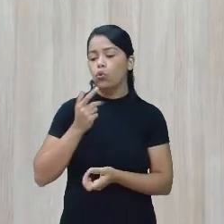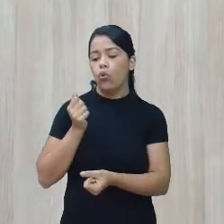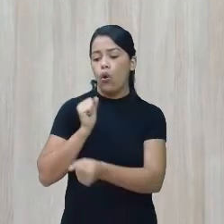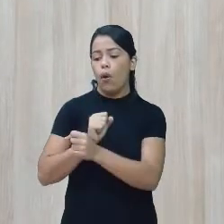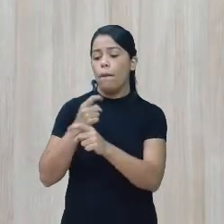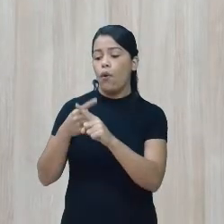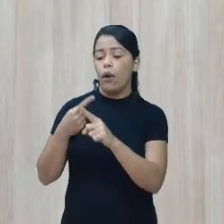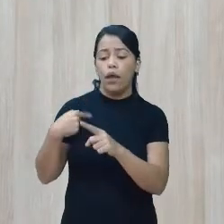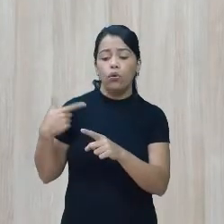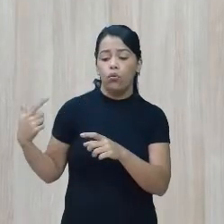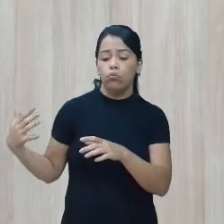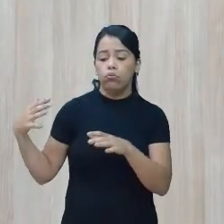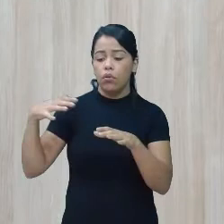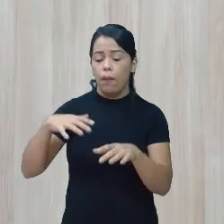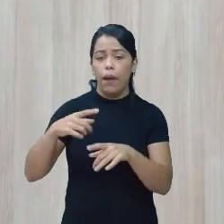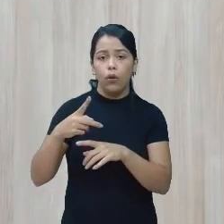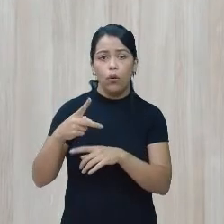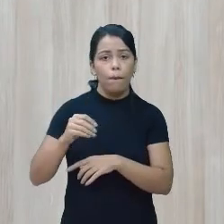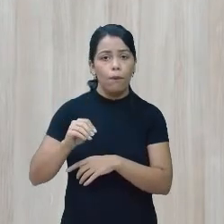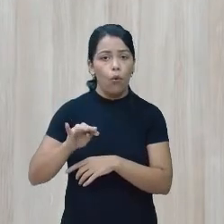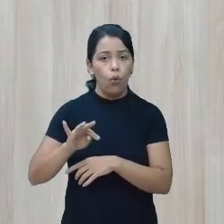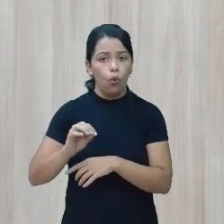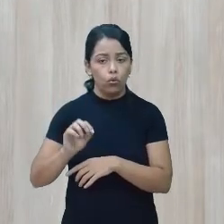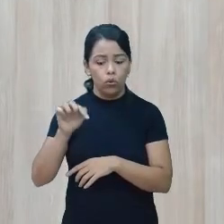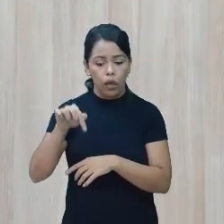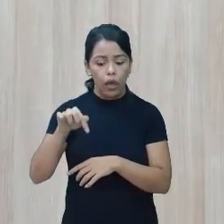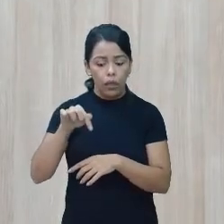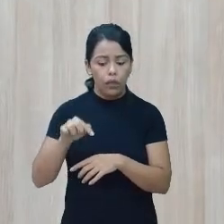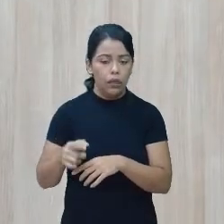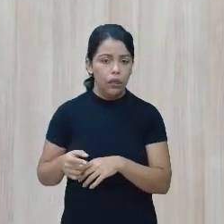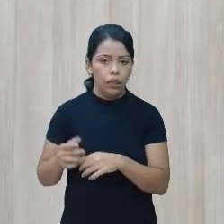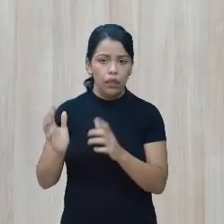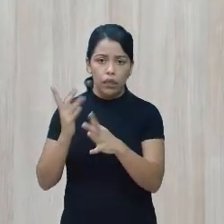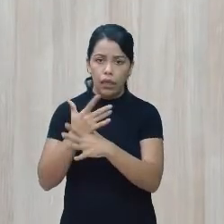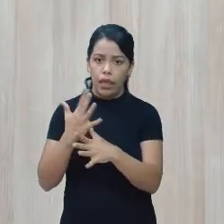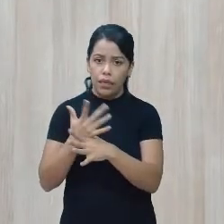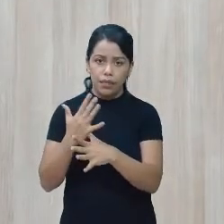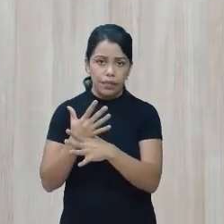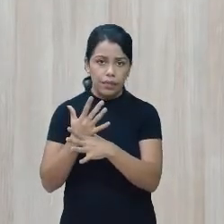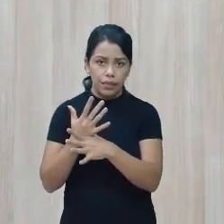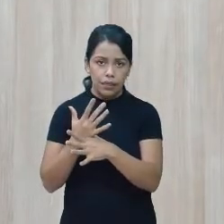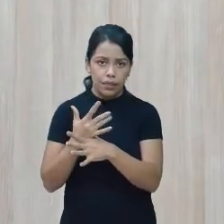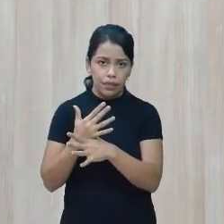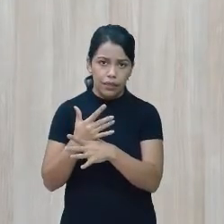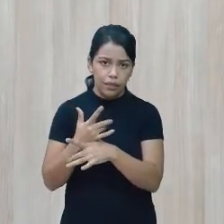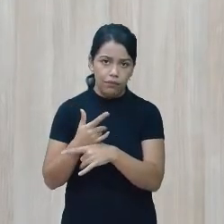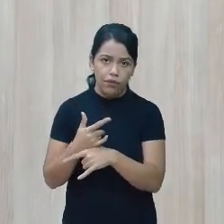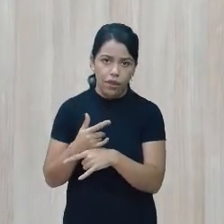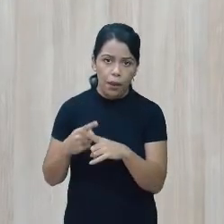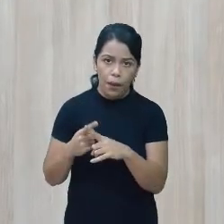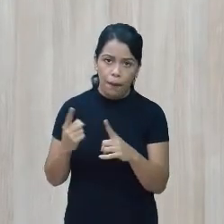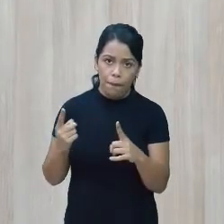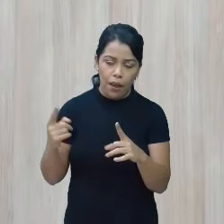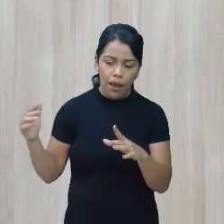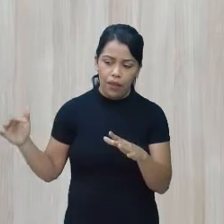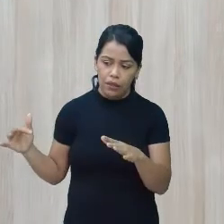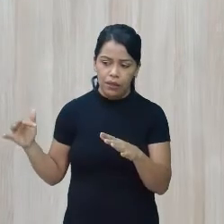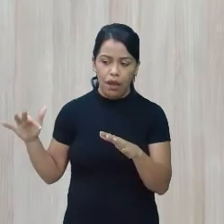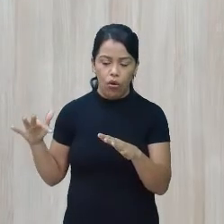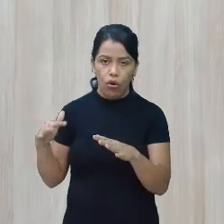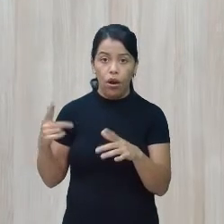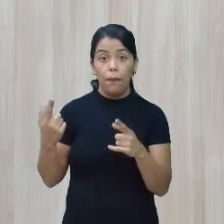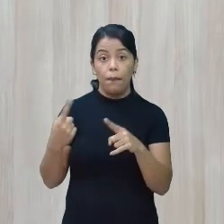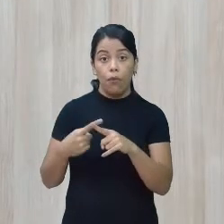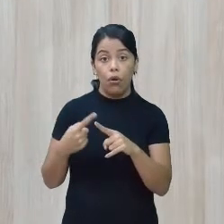do Recife, esses navios vinham, paravam nas praias, né, seja do Cabo, de Paulista,